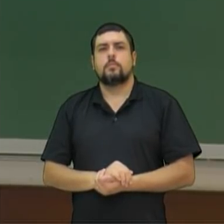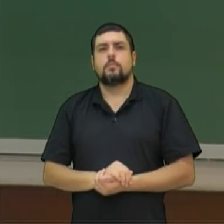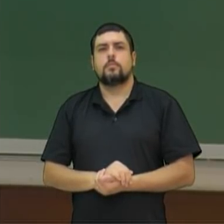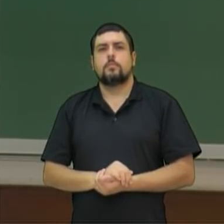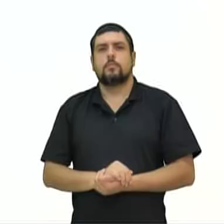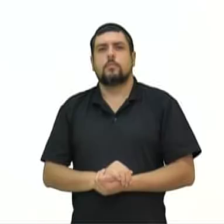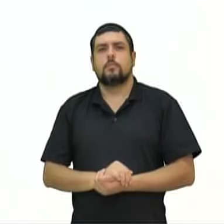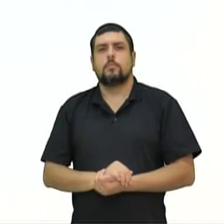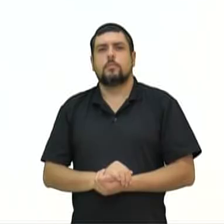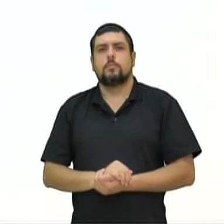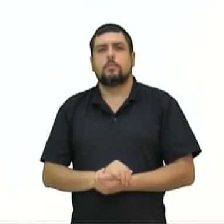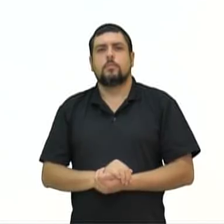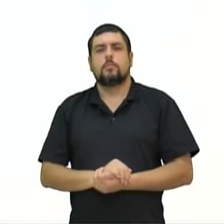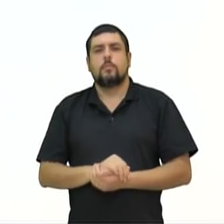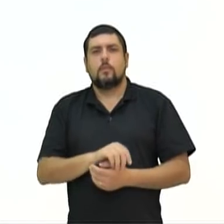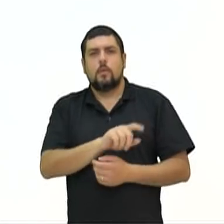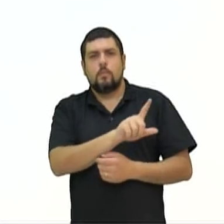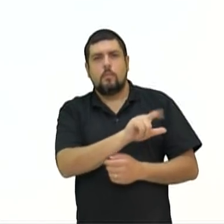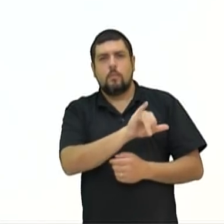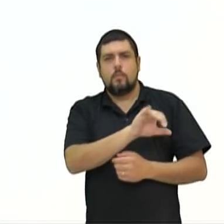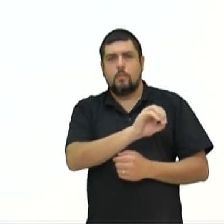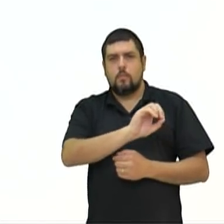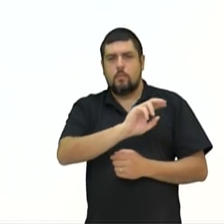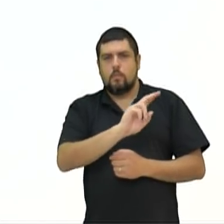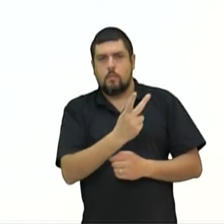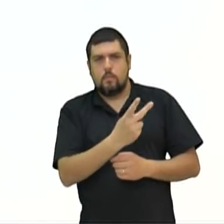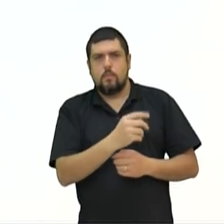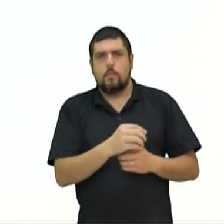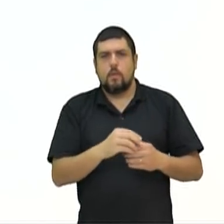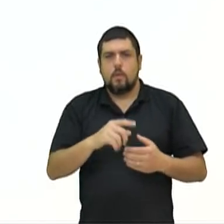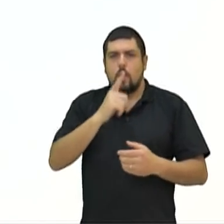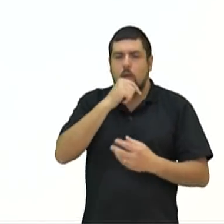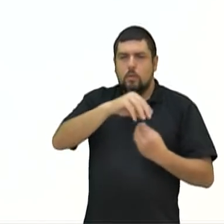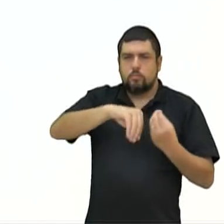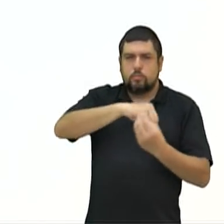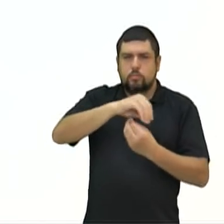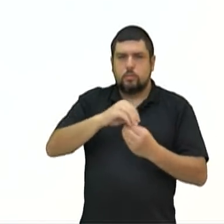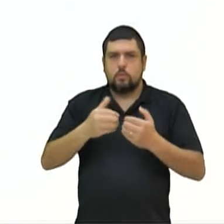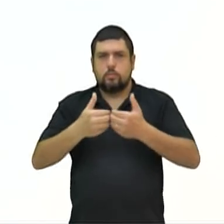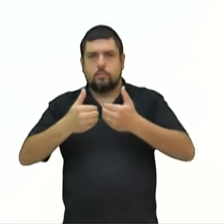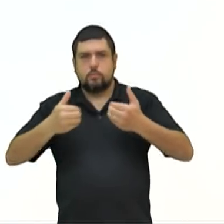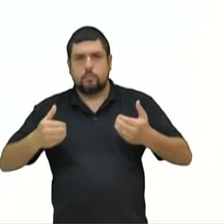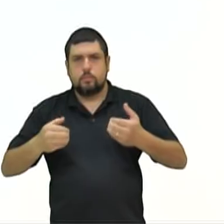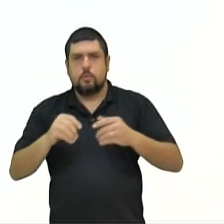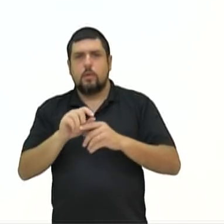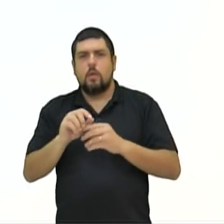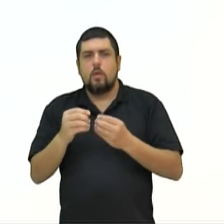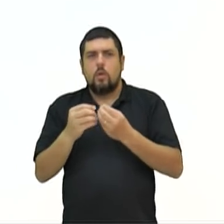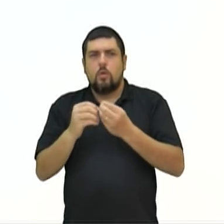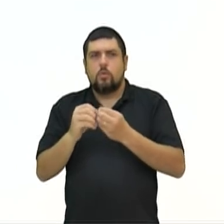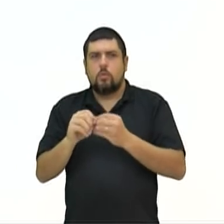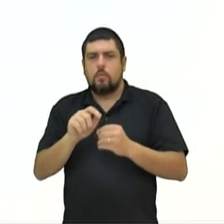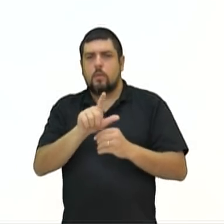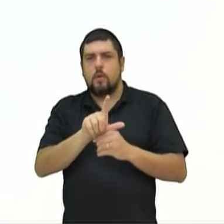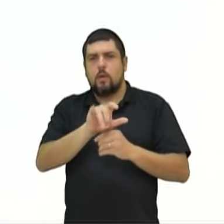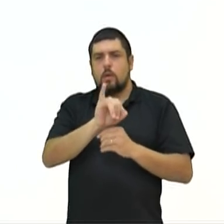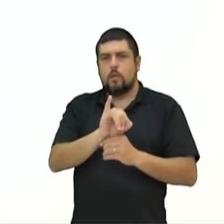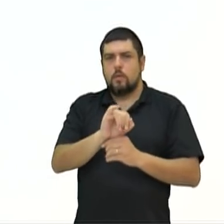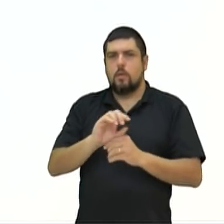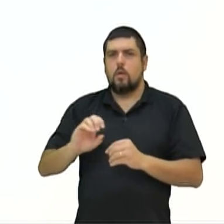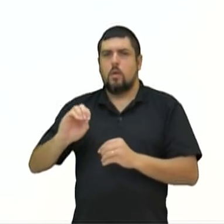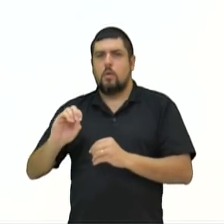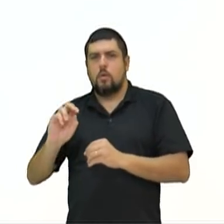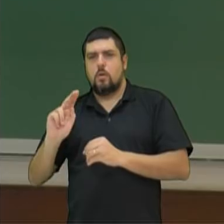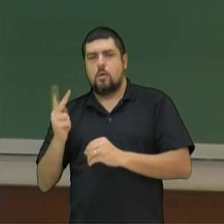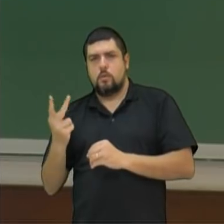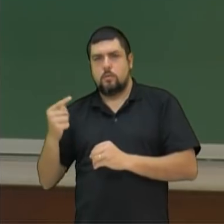Hidróxido de lítio misturou em água, libera lítio com uma carga positiva e hidroxila com uma